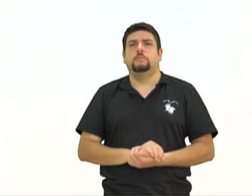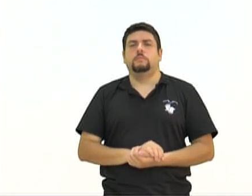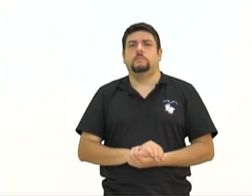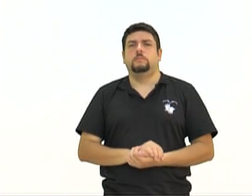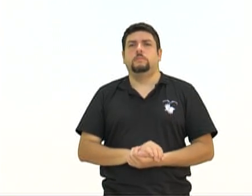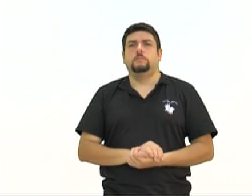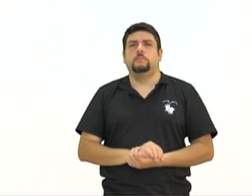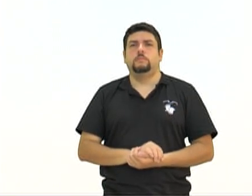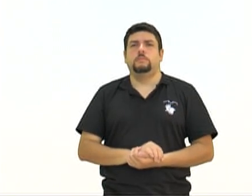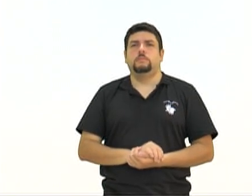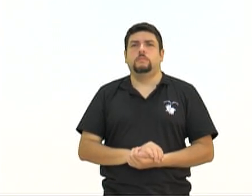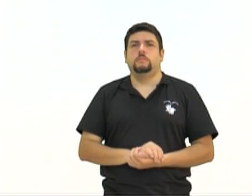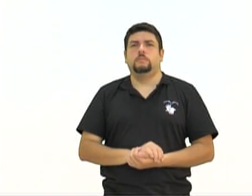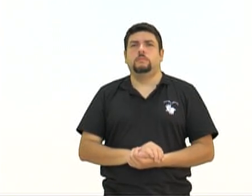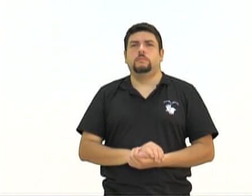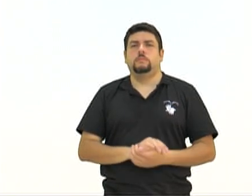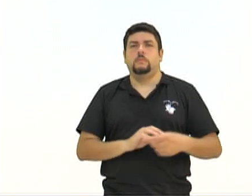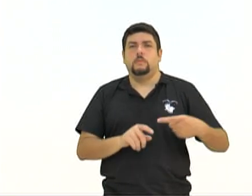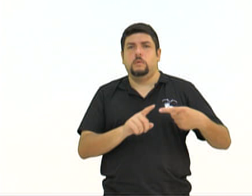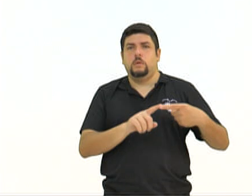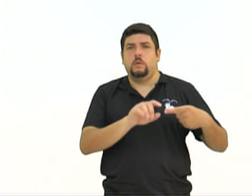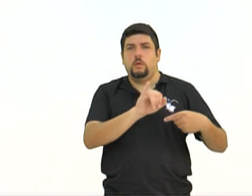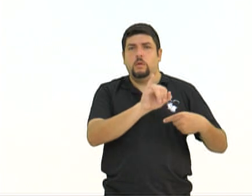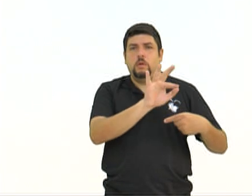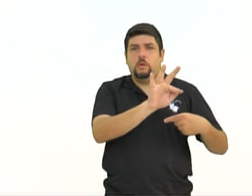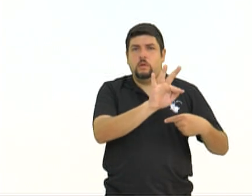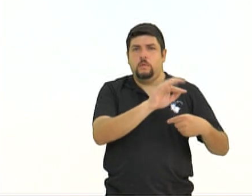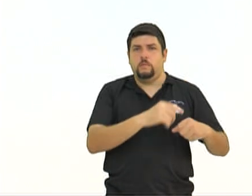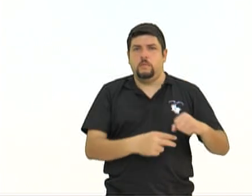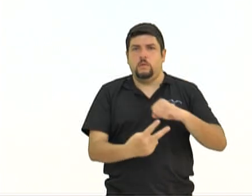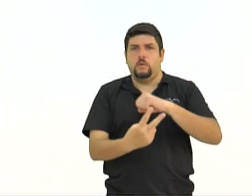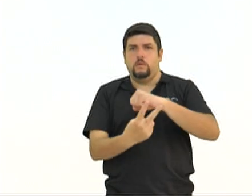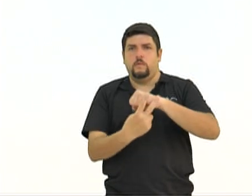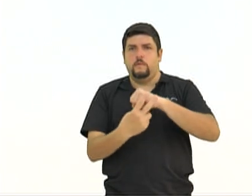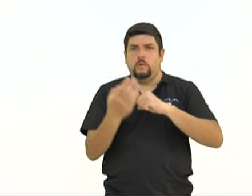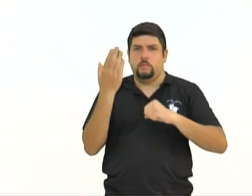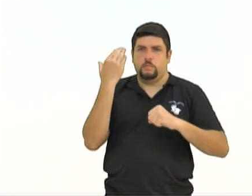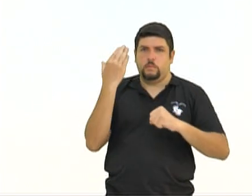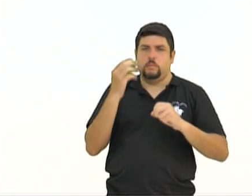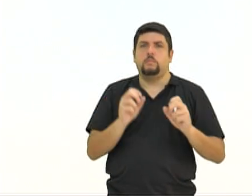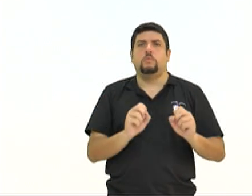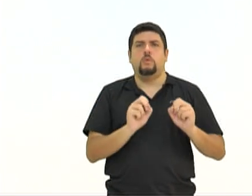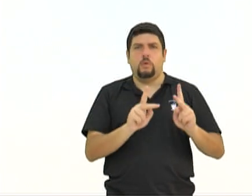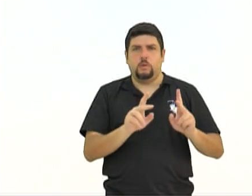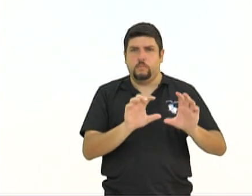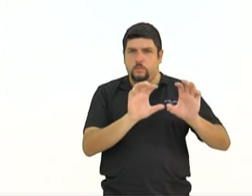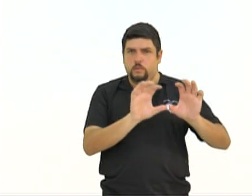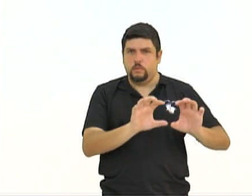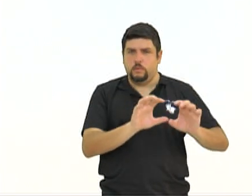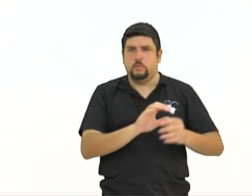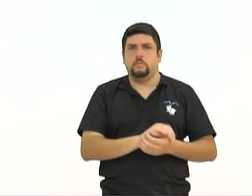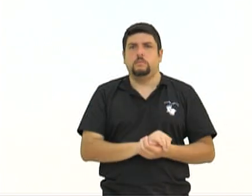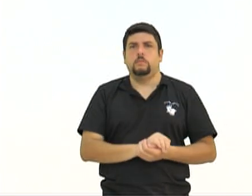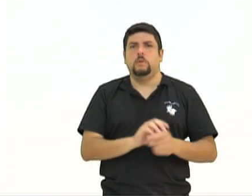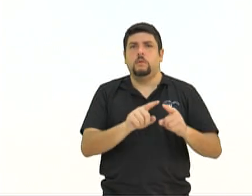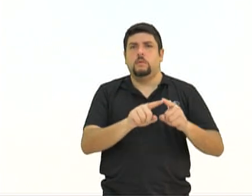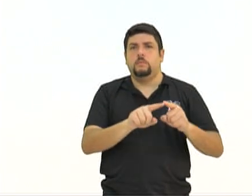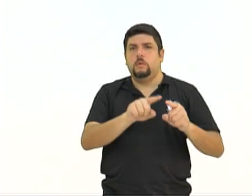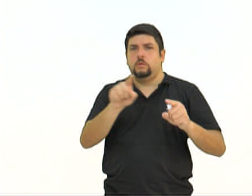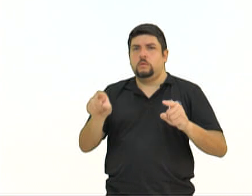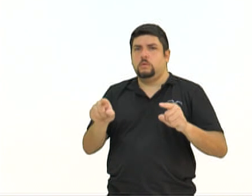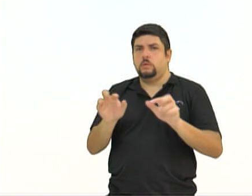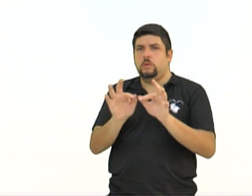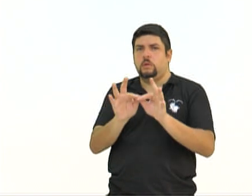um menino, então frase com if, verbo no passado. Perfeito, isso não vai mudar. Agora, a outra frase que indica